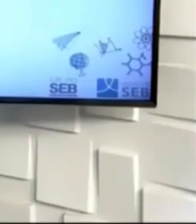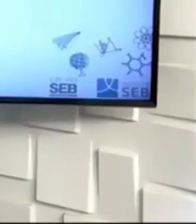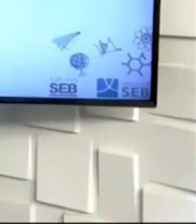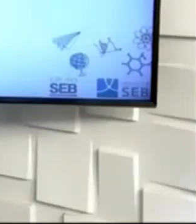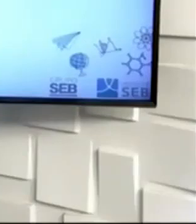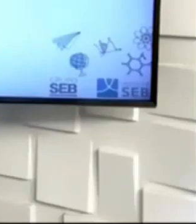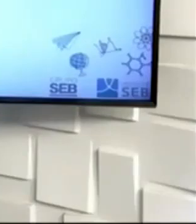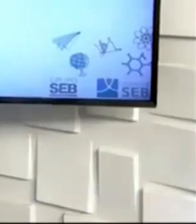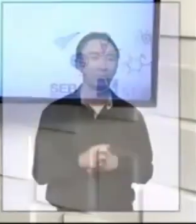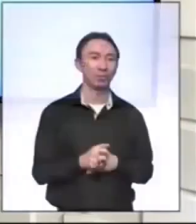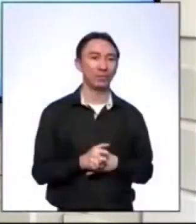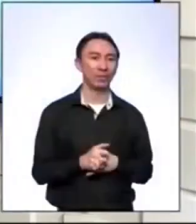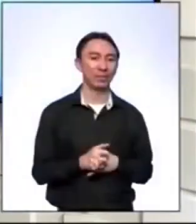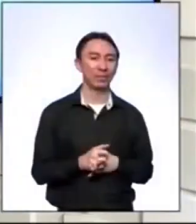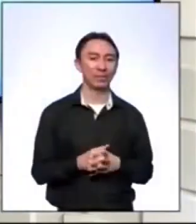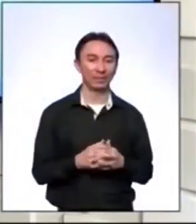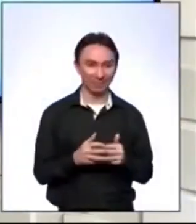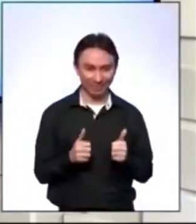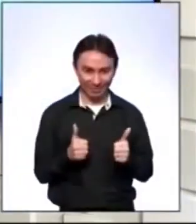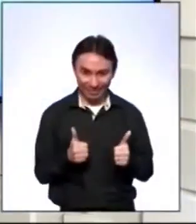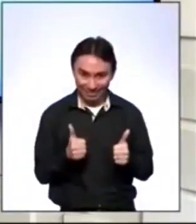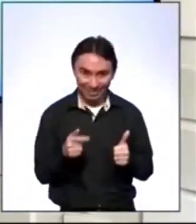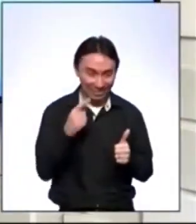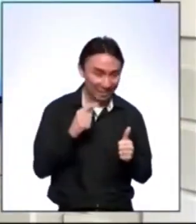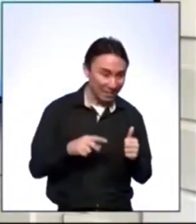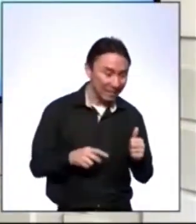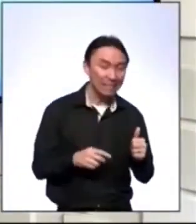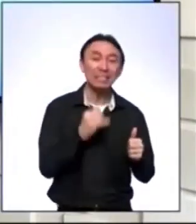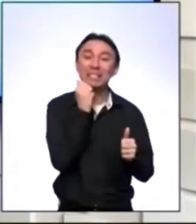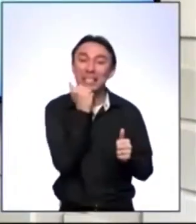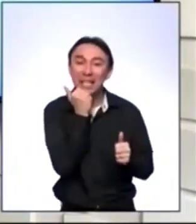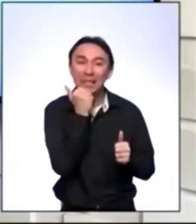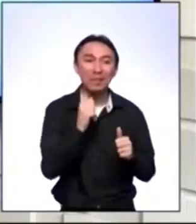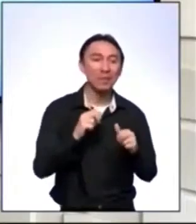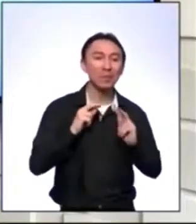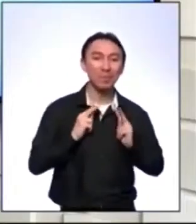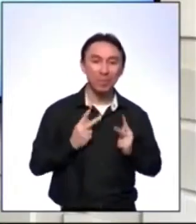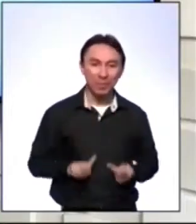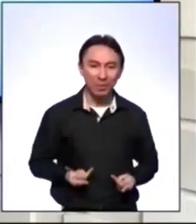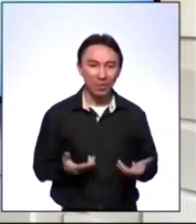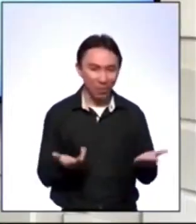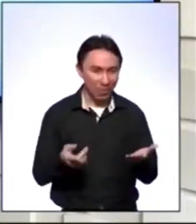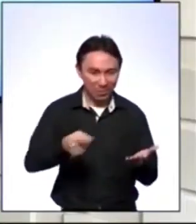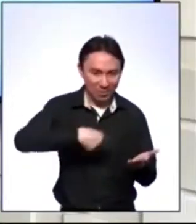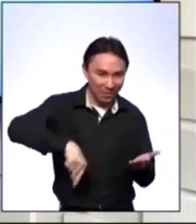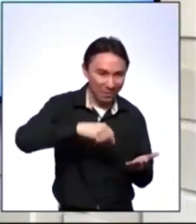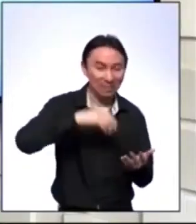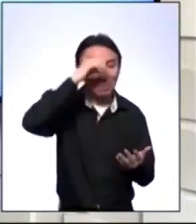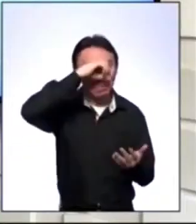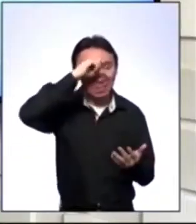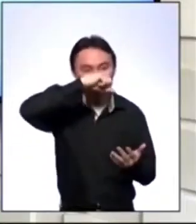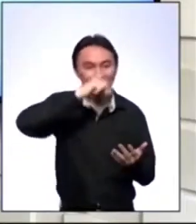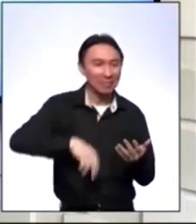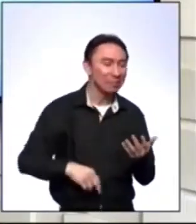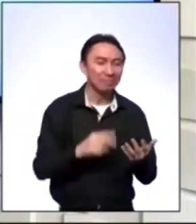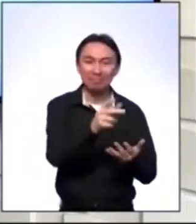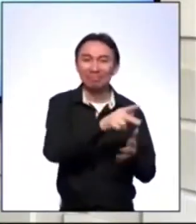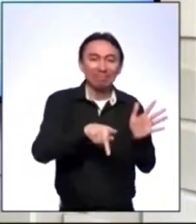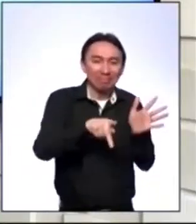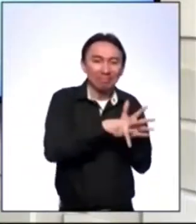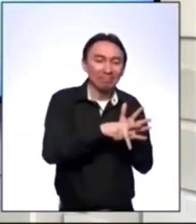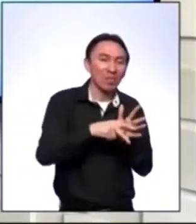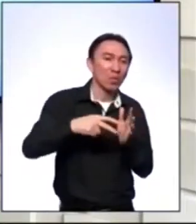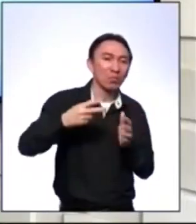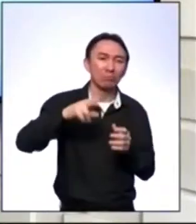de ciências humanas e suas tecnologias. E nossa conversa hoje é sobre patrimônio histórico. Patrimônio histórico,